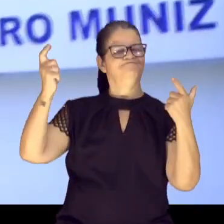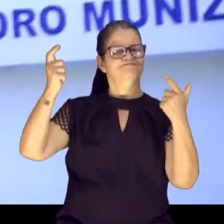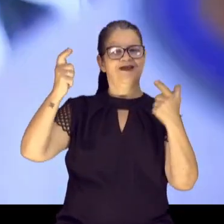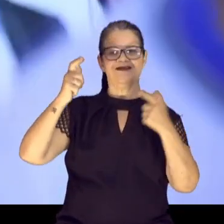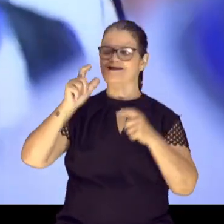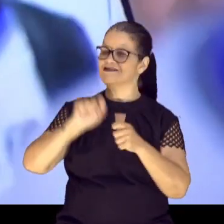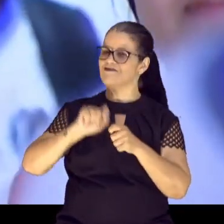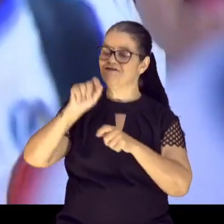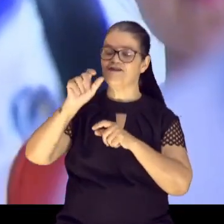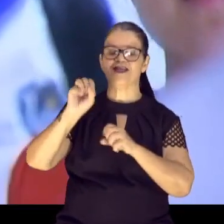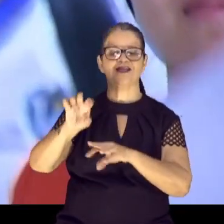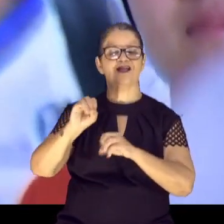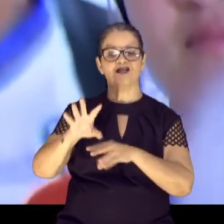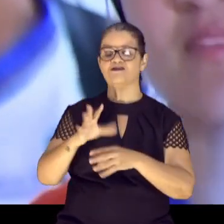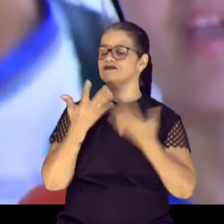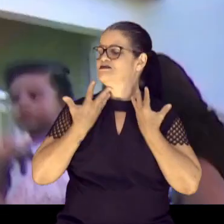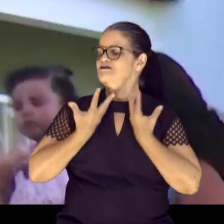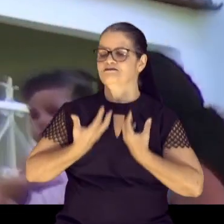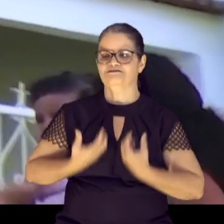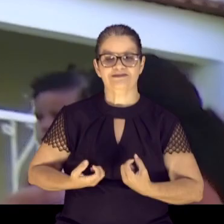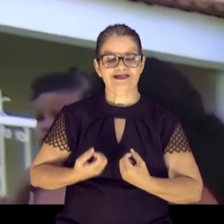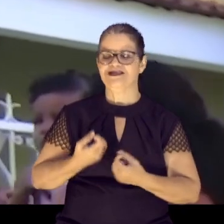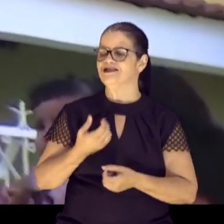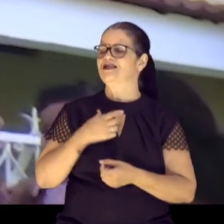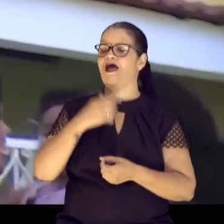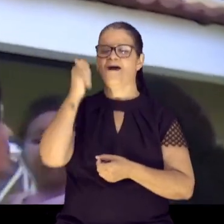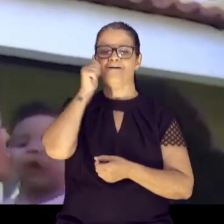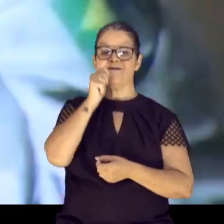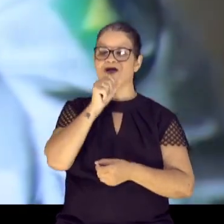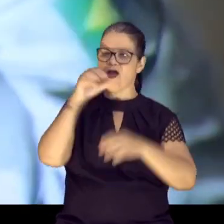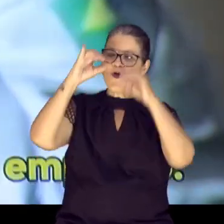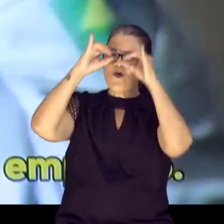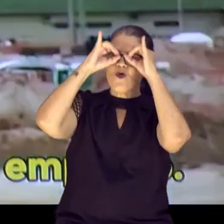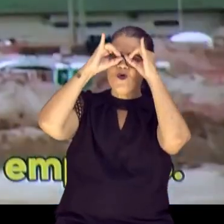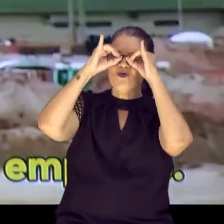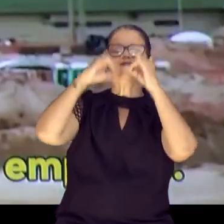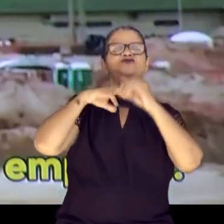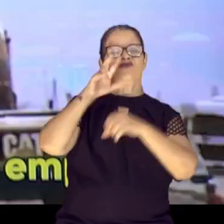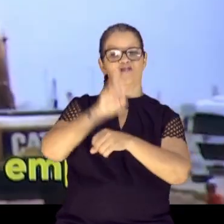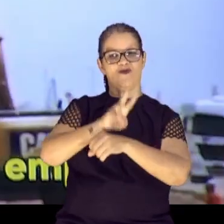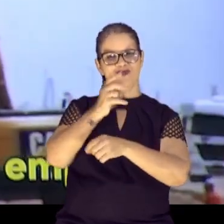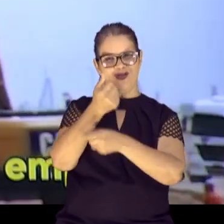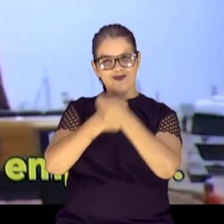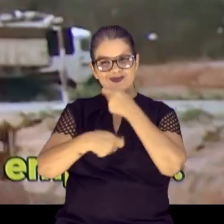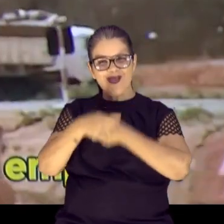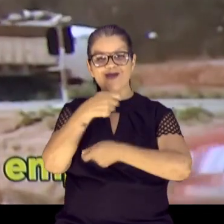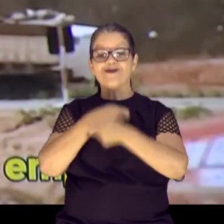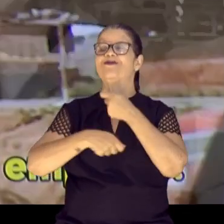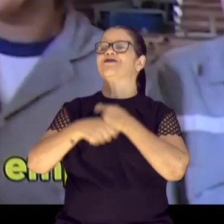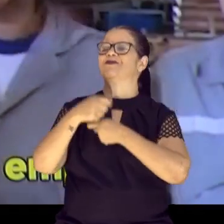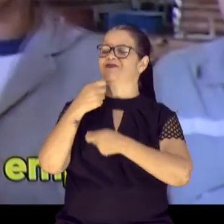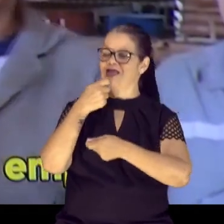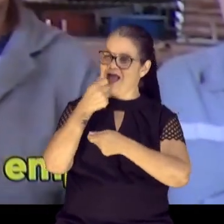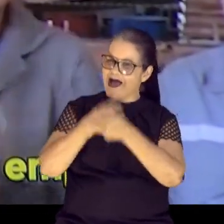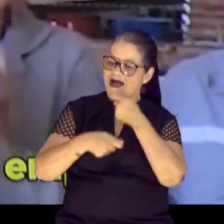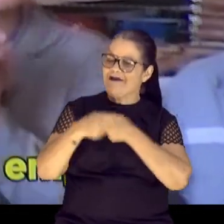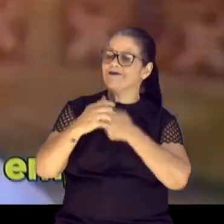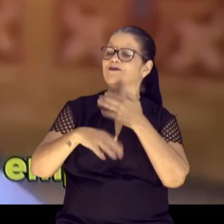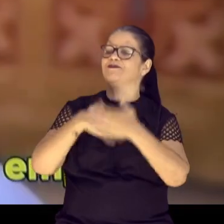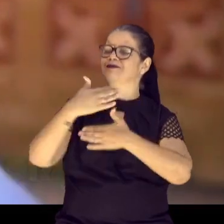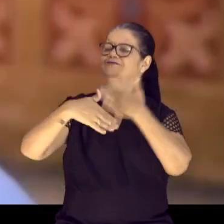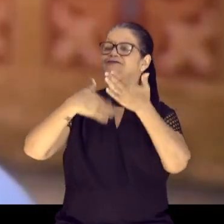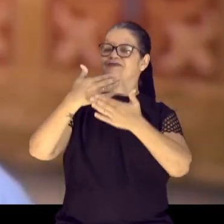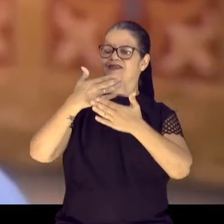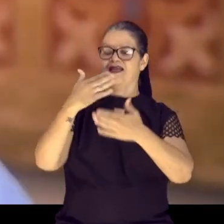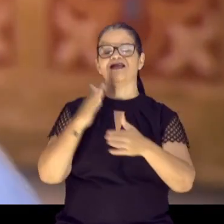descanso e sem sossego, do Mãe Coruja cuidando, da economia bombando, do Estado em pleno